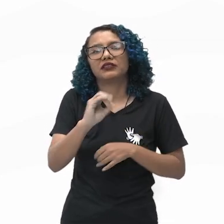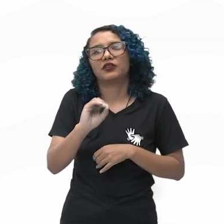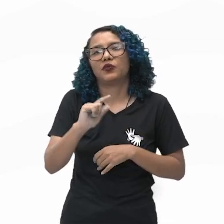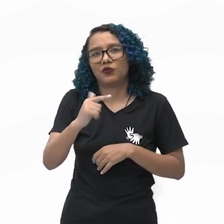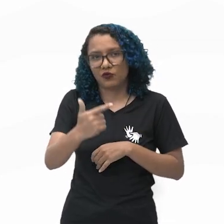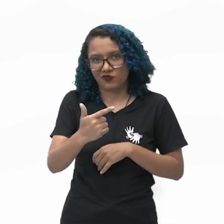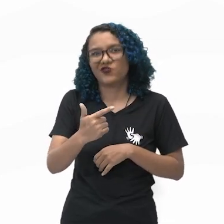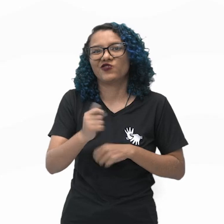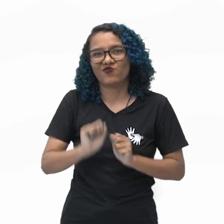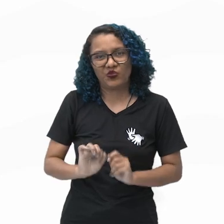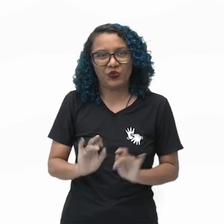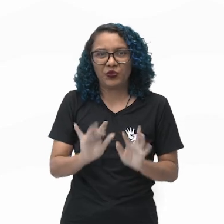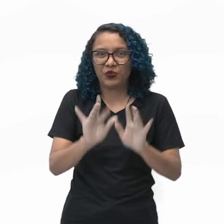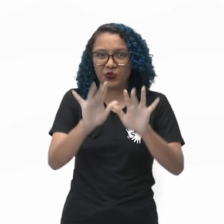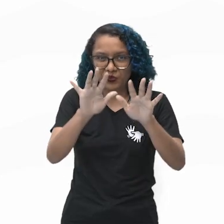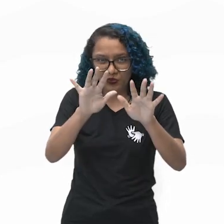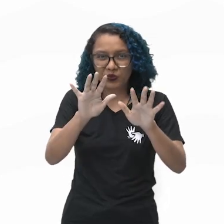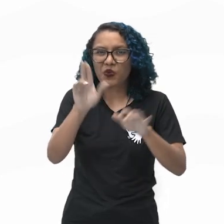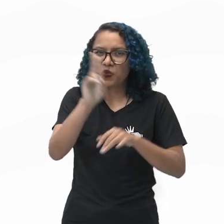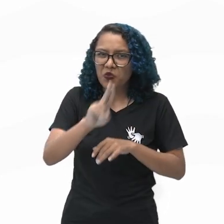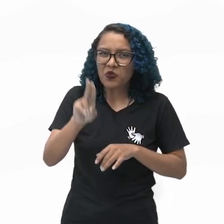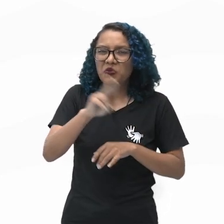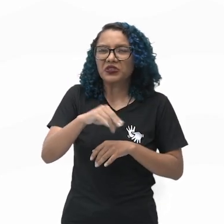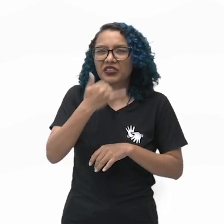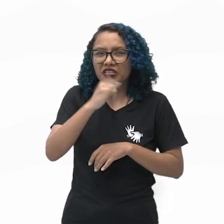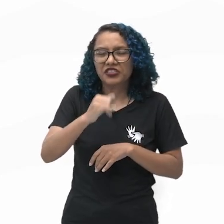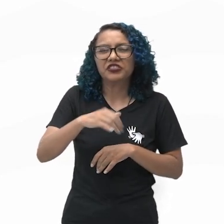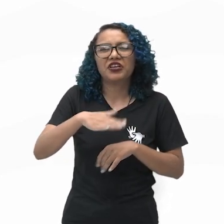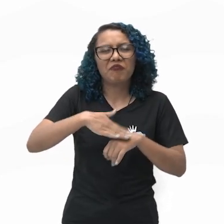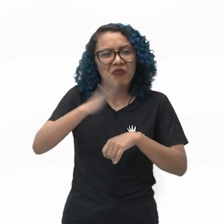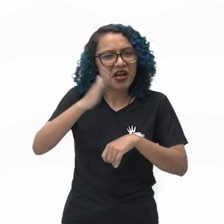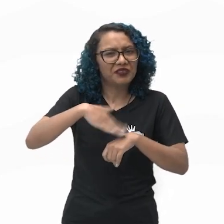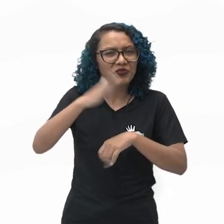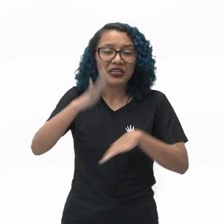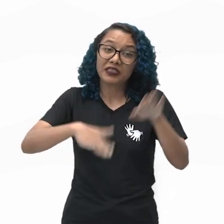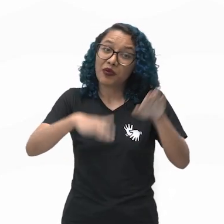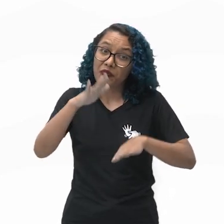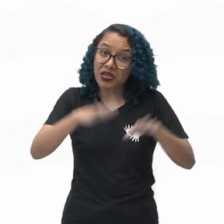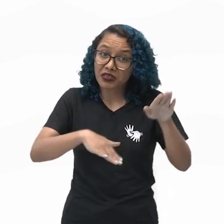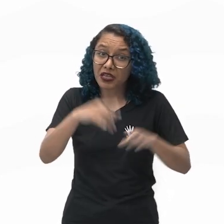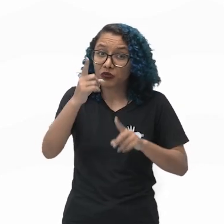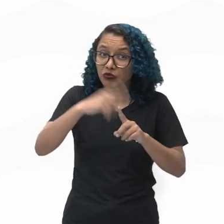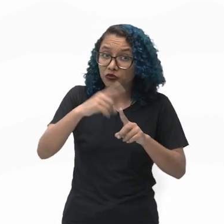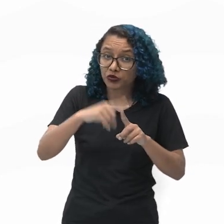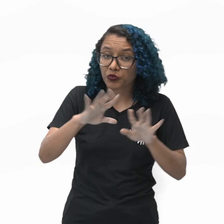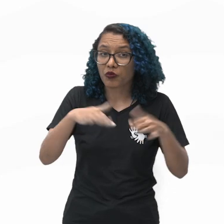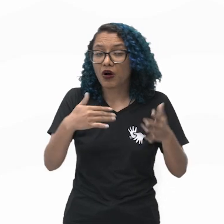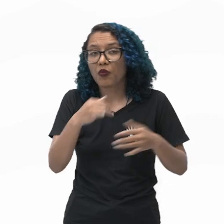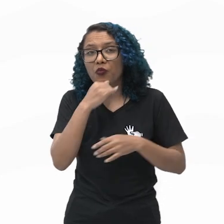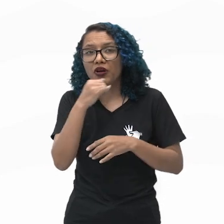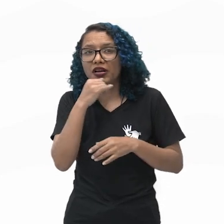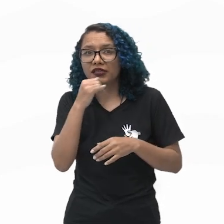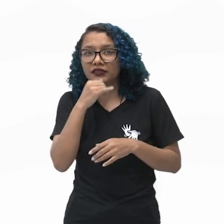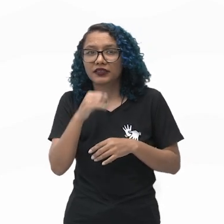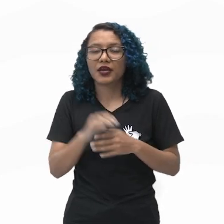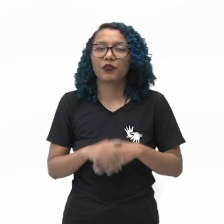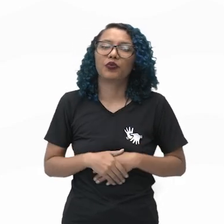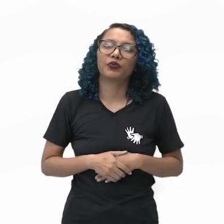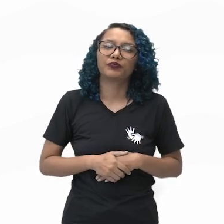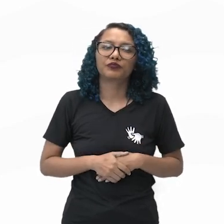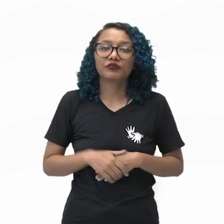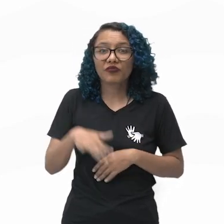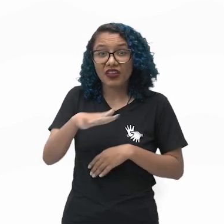exemplo. Para gastar mais energia, dependendo da fonte que ela vem, pode ser de termoelétricas que estão ali